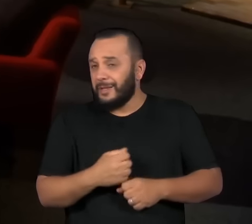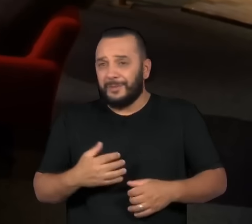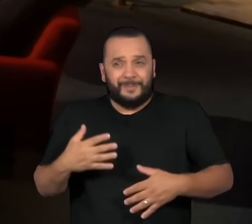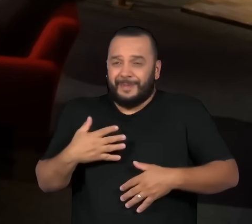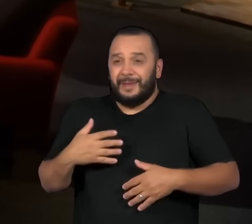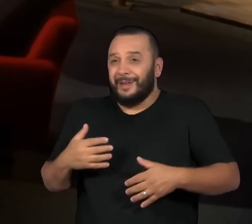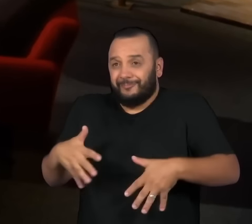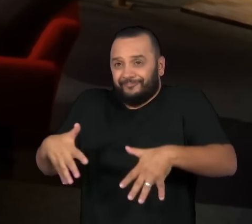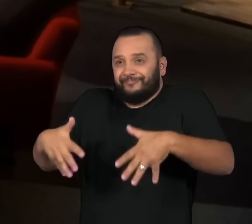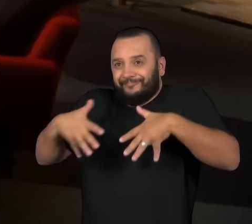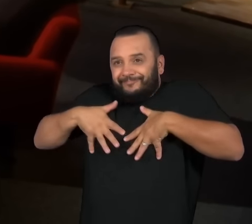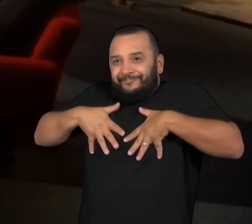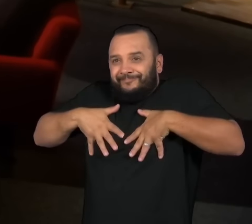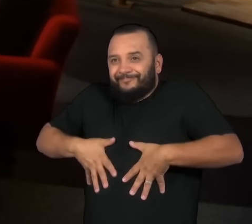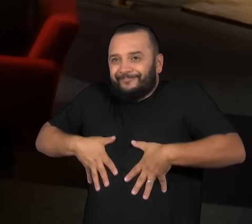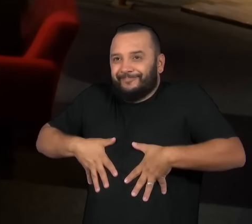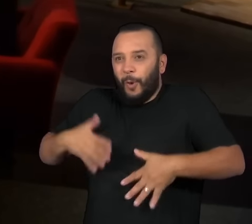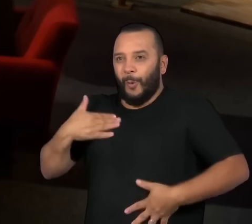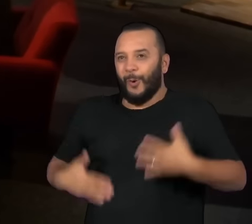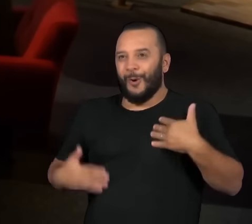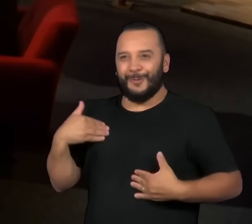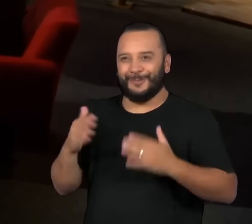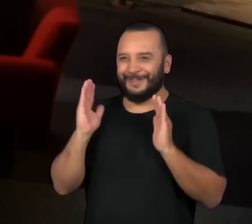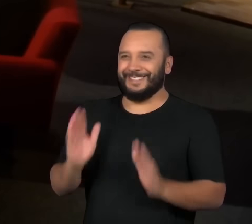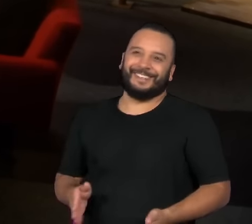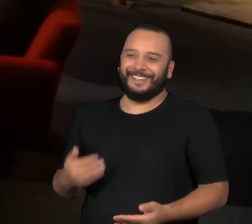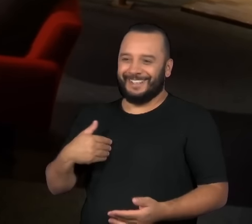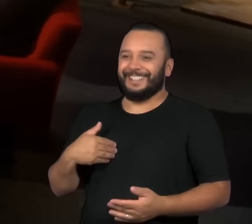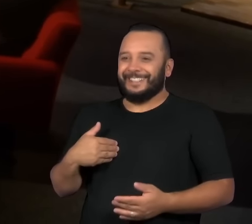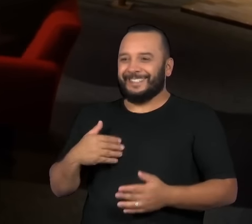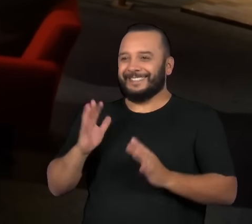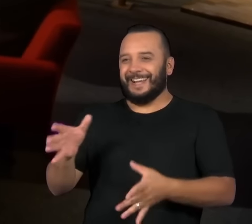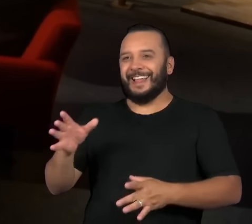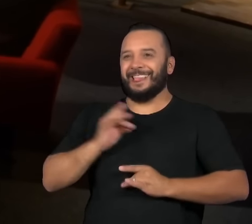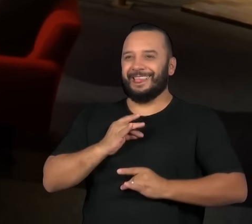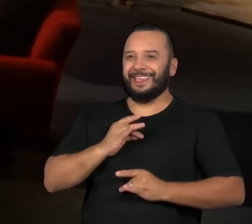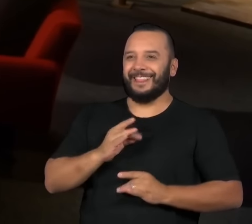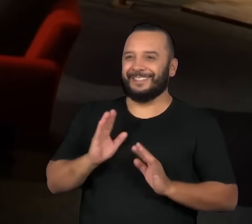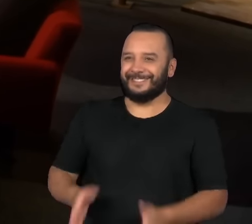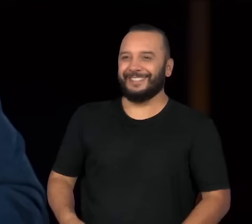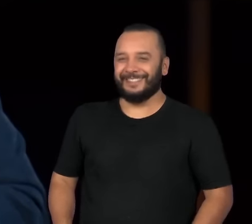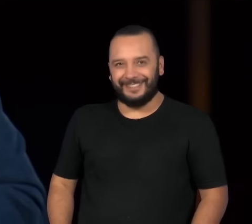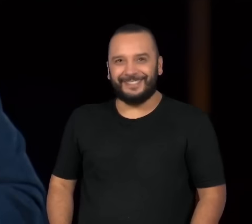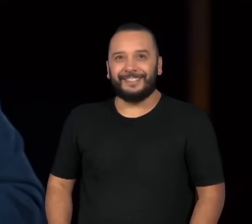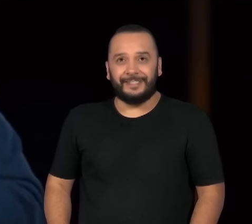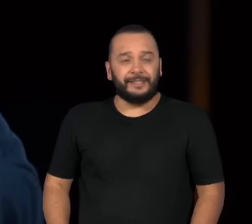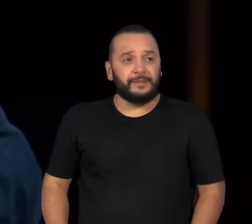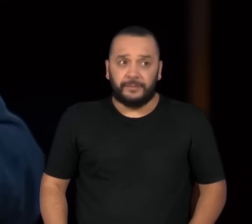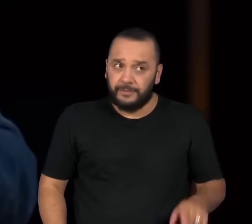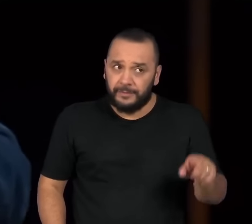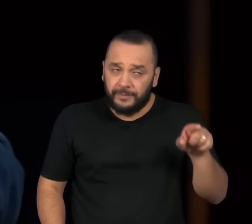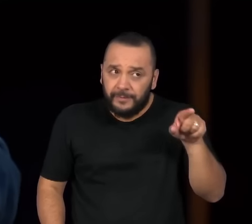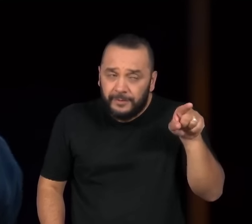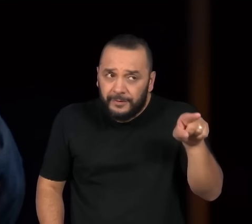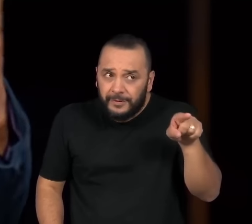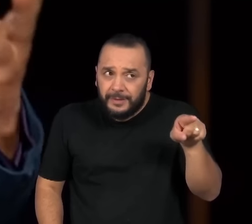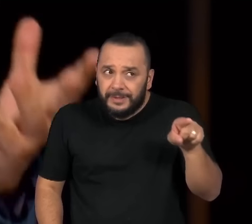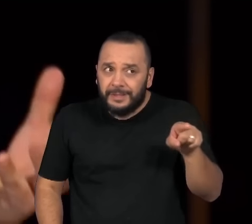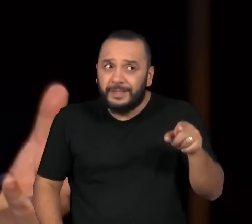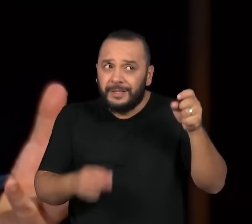tipo, você vai só medir. Tumba, né? Literalmente. Tamanho... Você já falou assim,